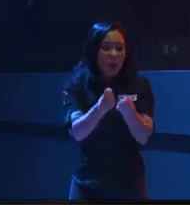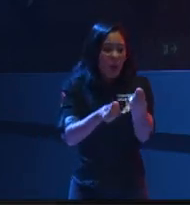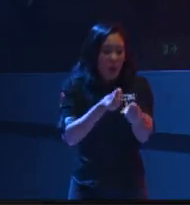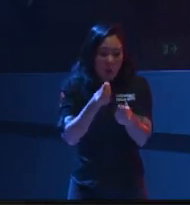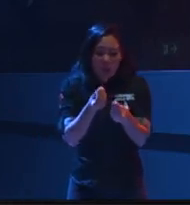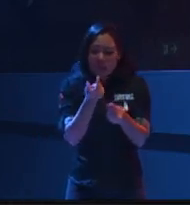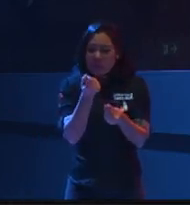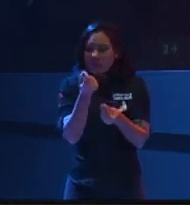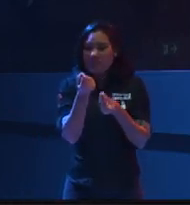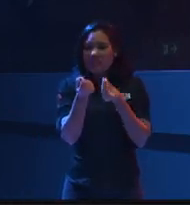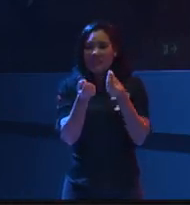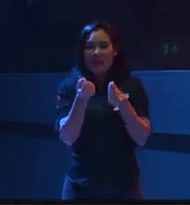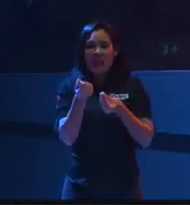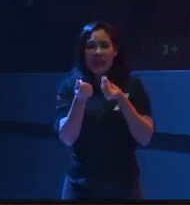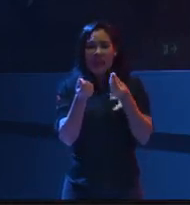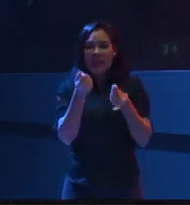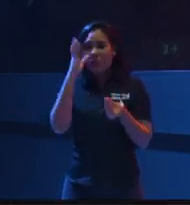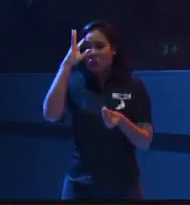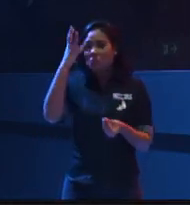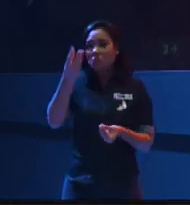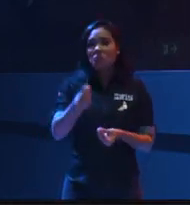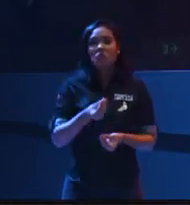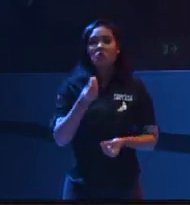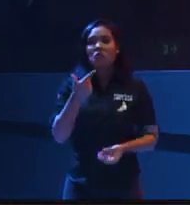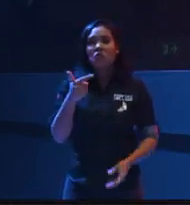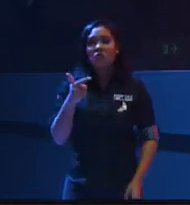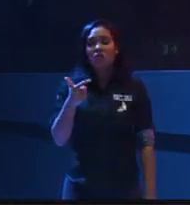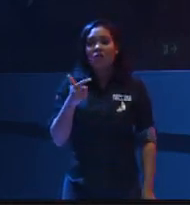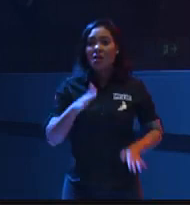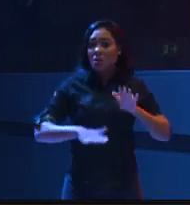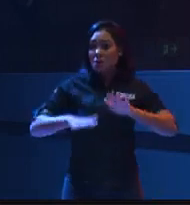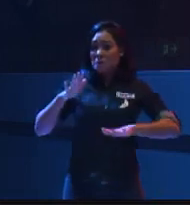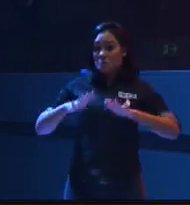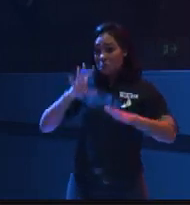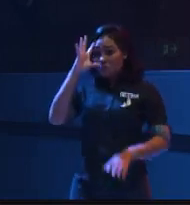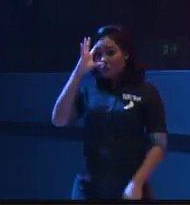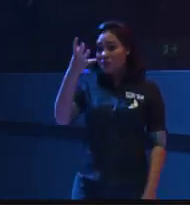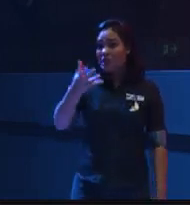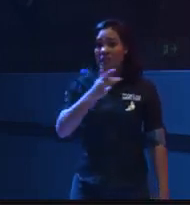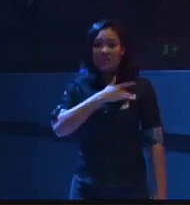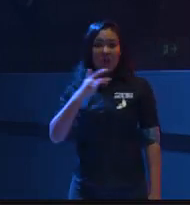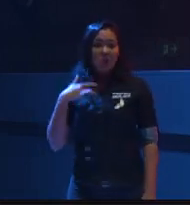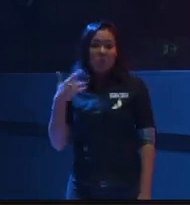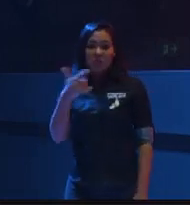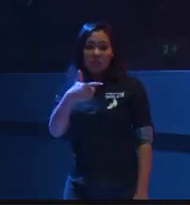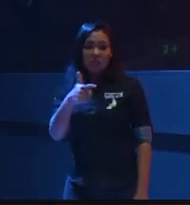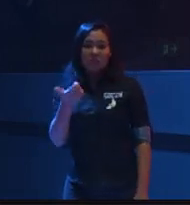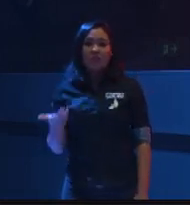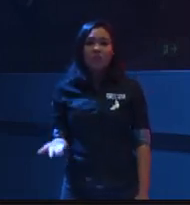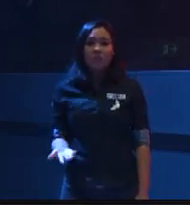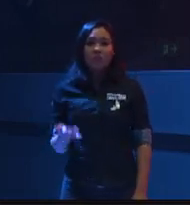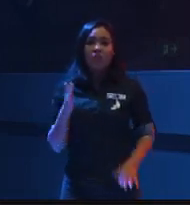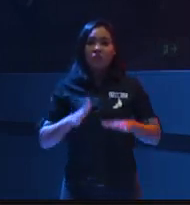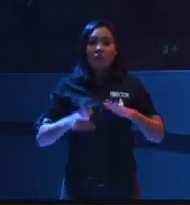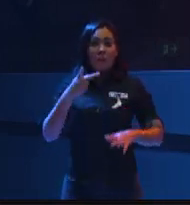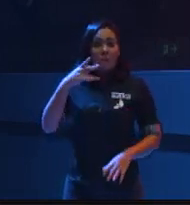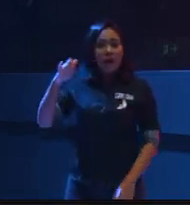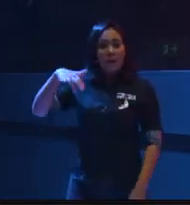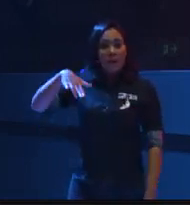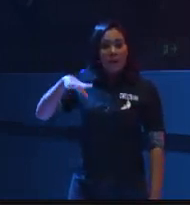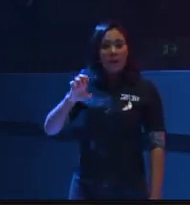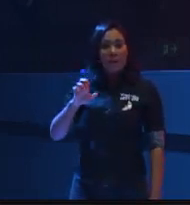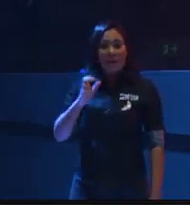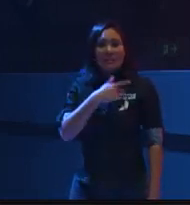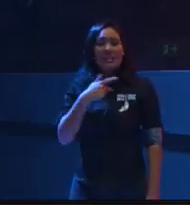aquilo que parece sem solução para tua saúde para a saúde dos seus pais aquilo que parece sem solução para